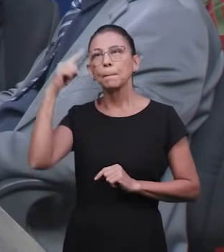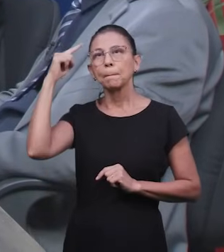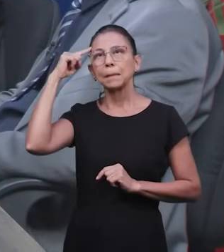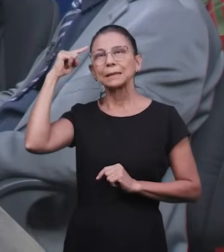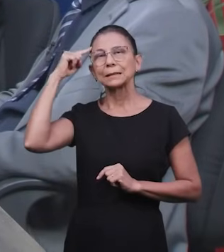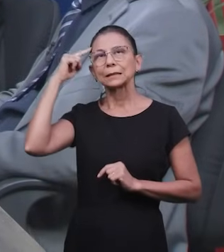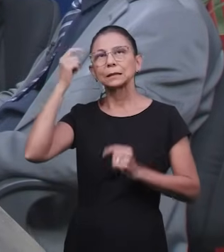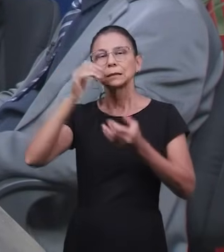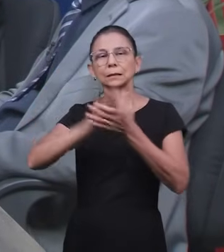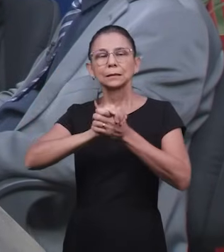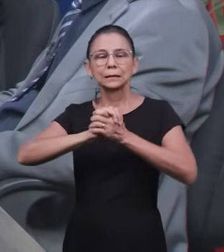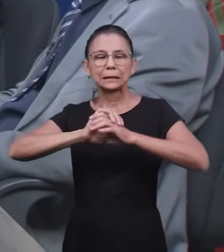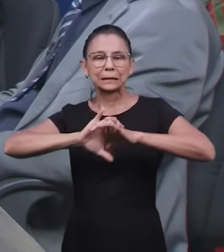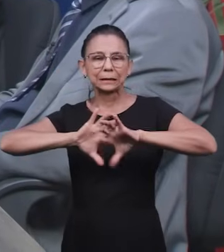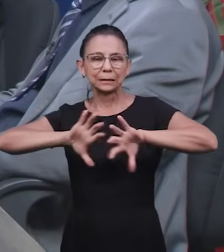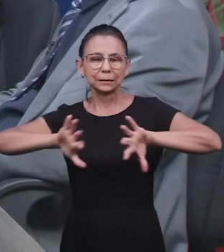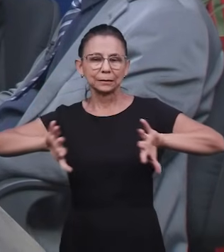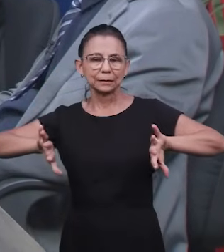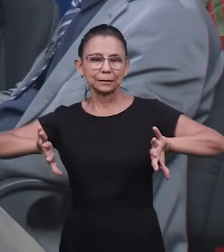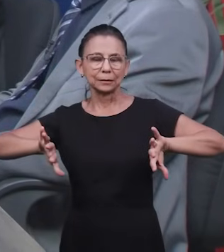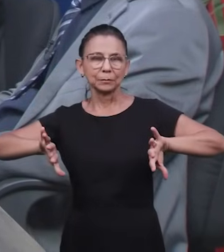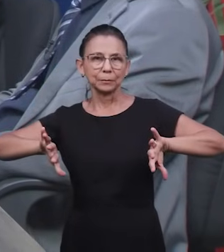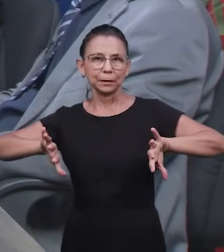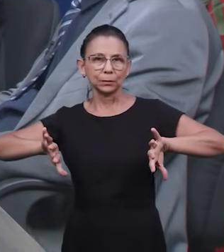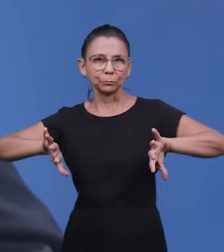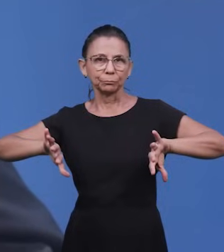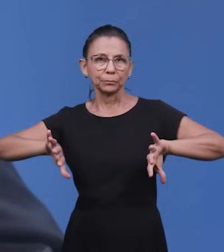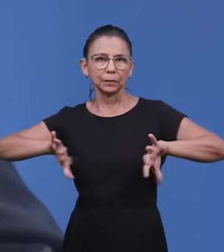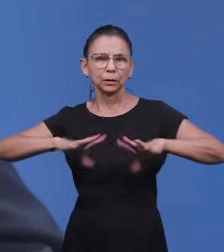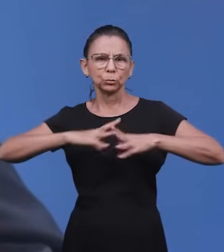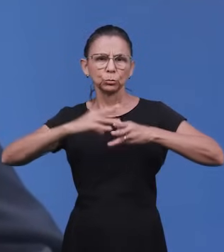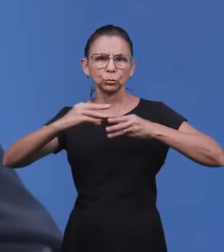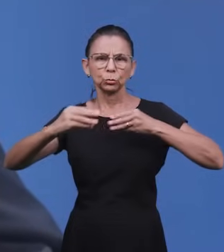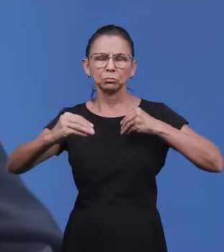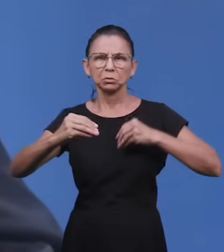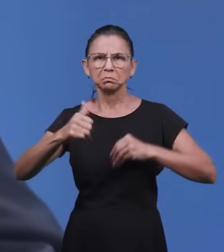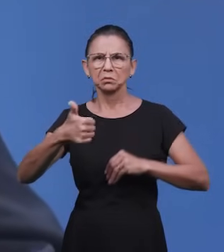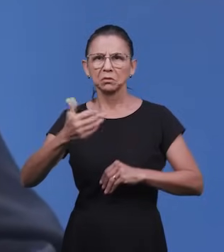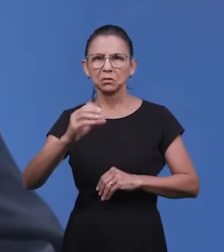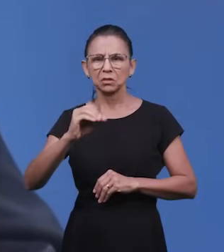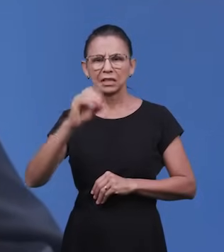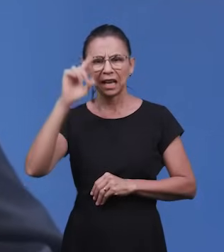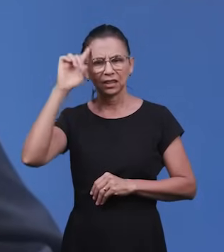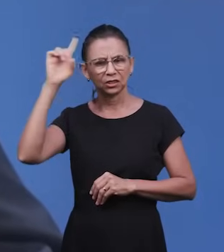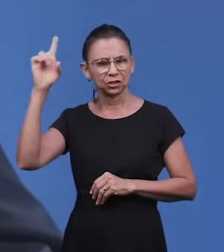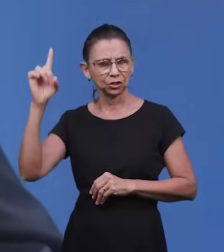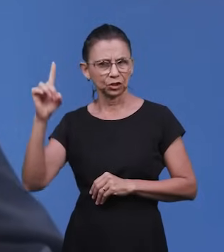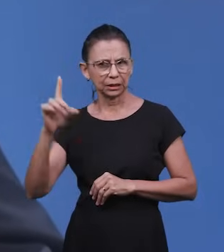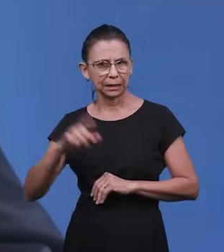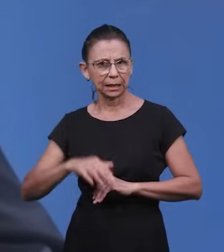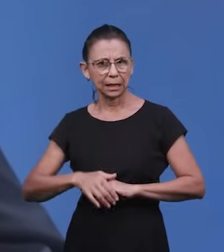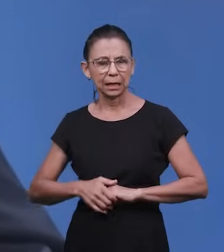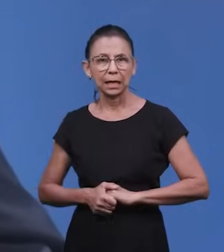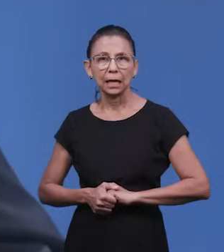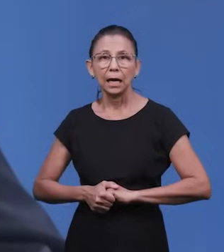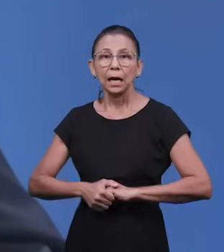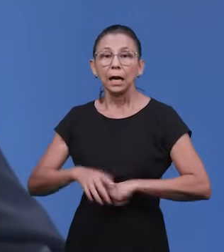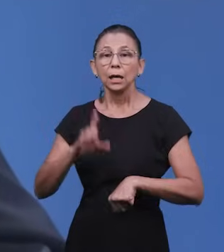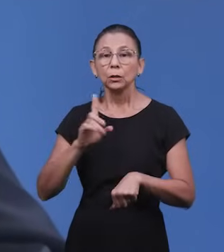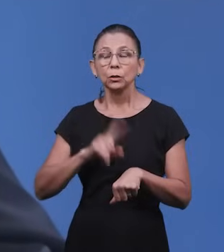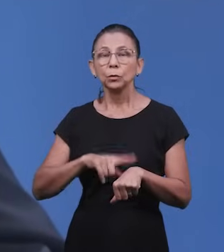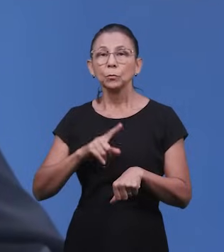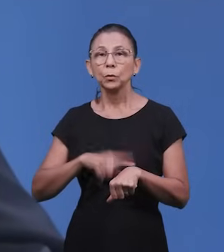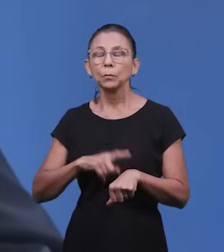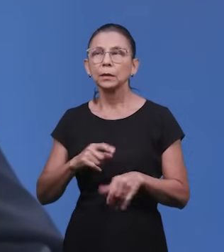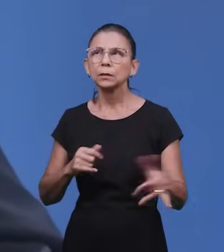separar. E sumiu uma semana, 10 dias. Na hora da ligação, ela escutou